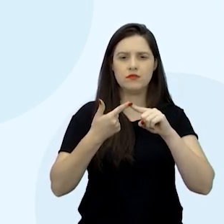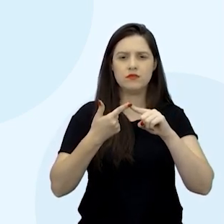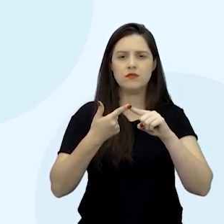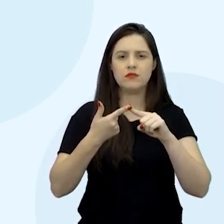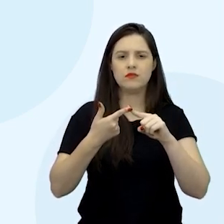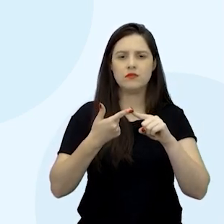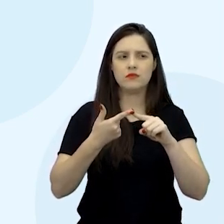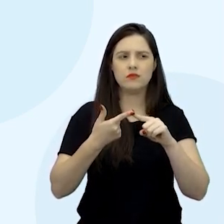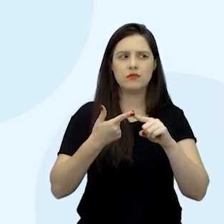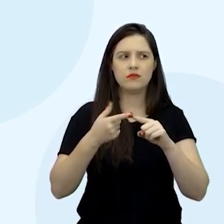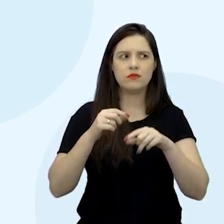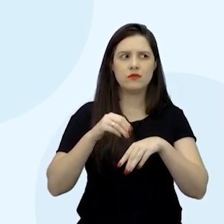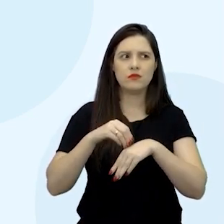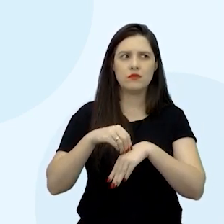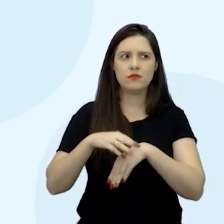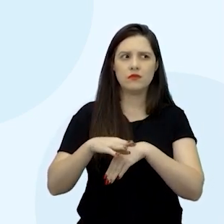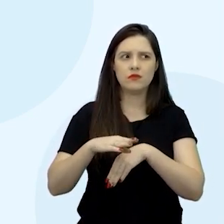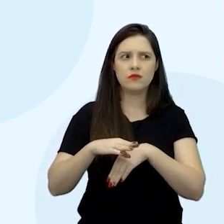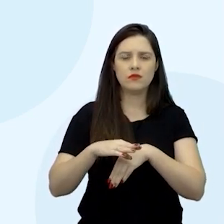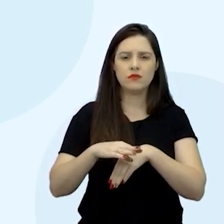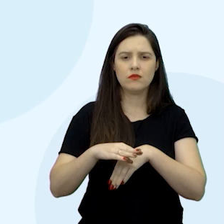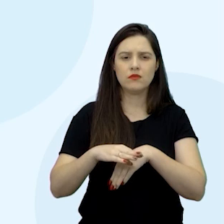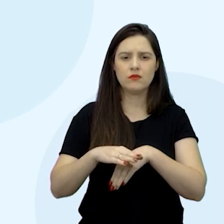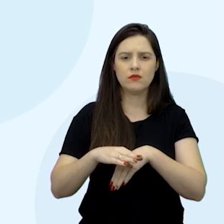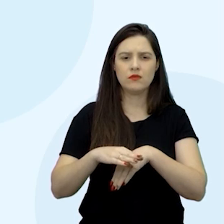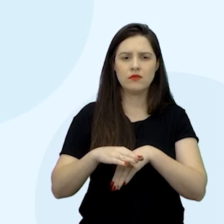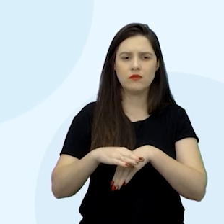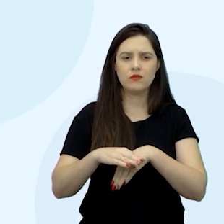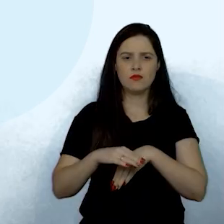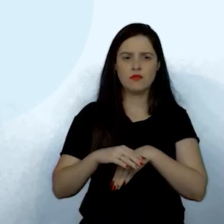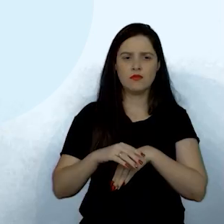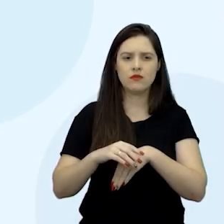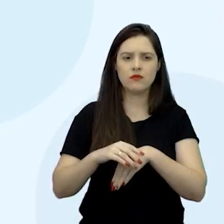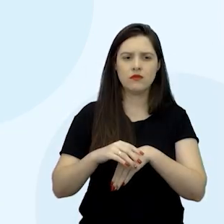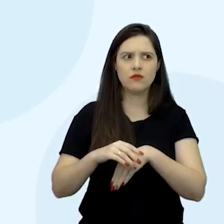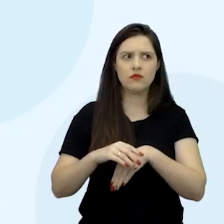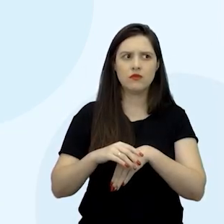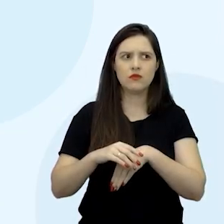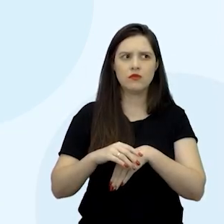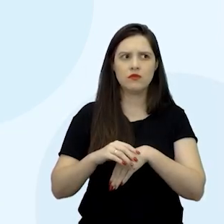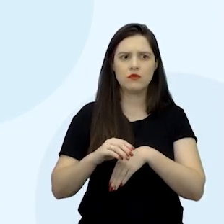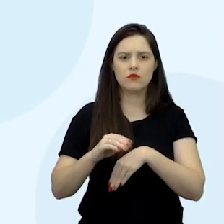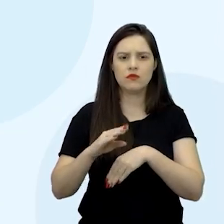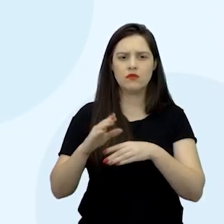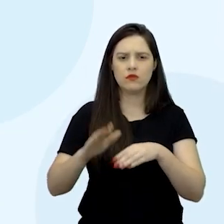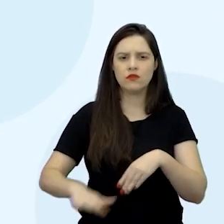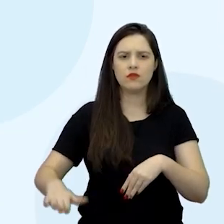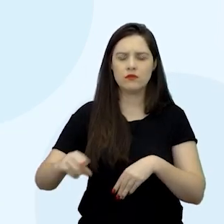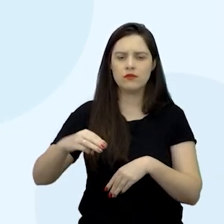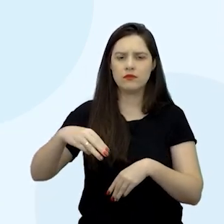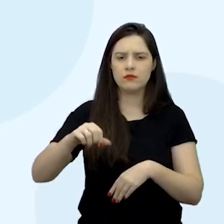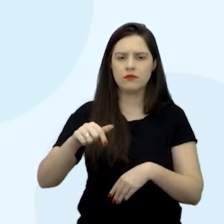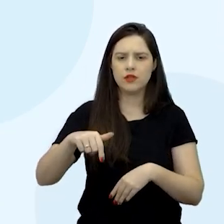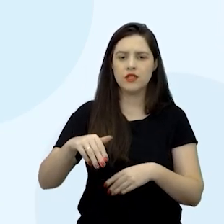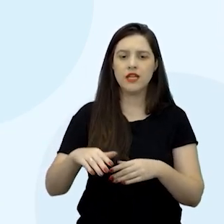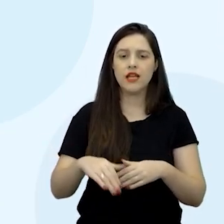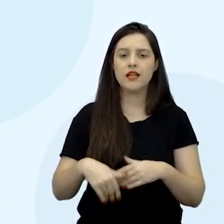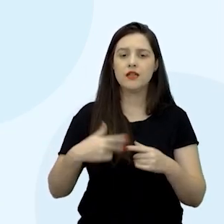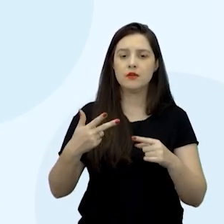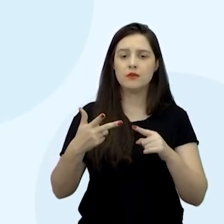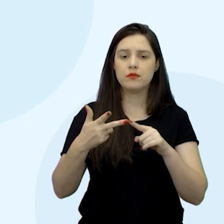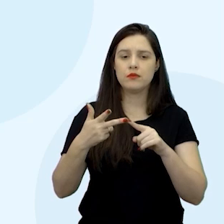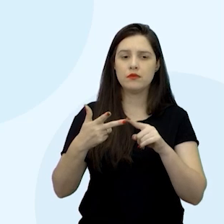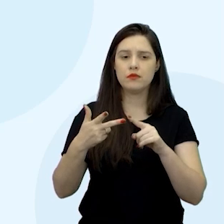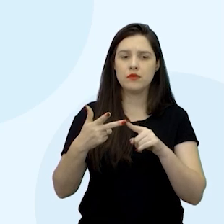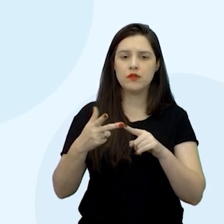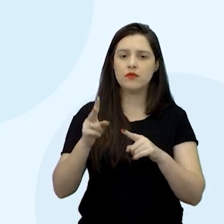Esse aqui indica qual é a direção do campo e aqui indica a direção da velocidade. Chama regra da mão direita e aí aqui